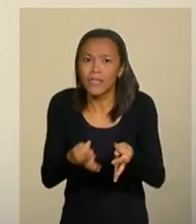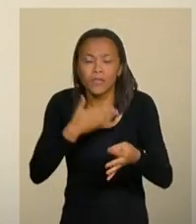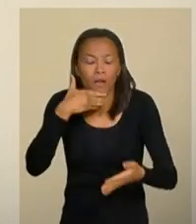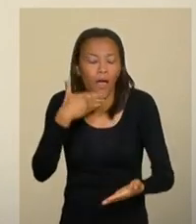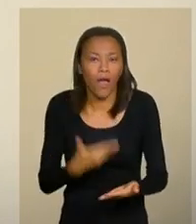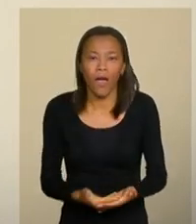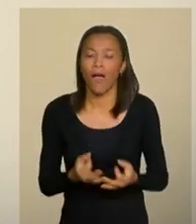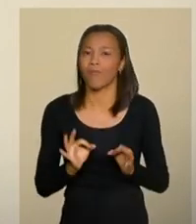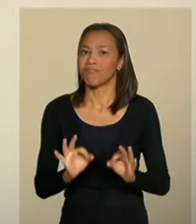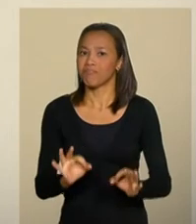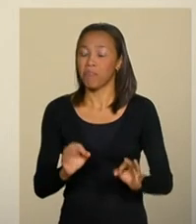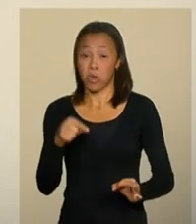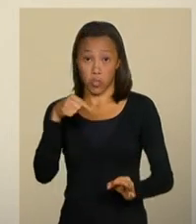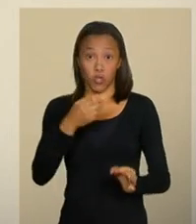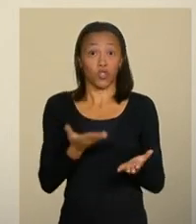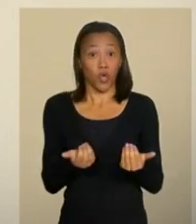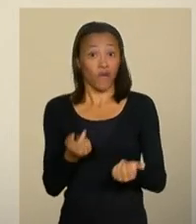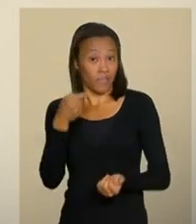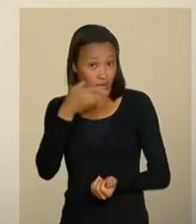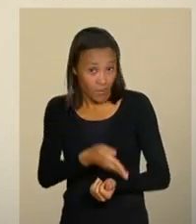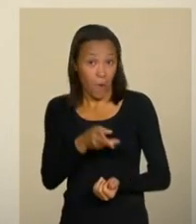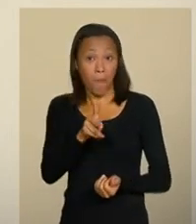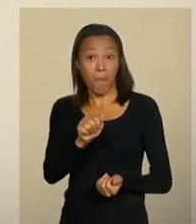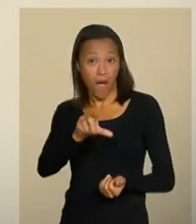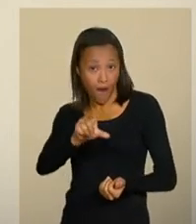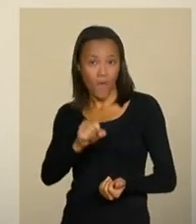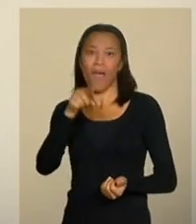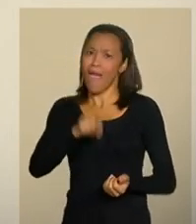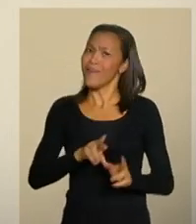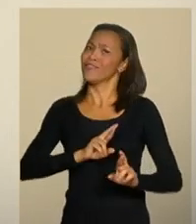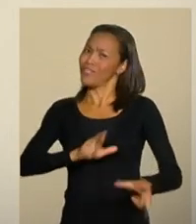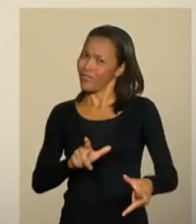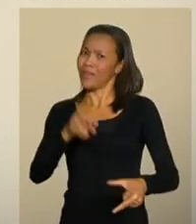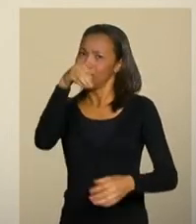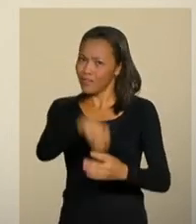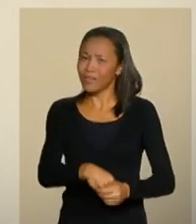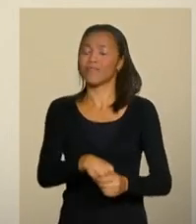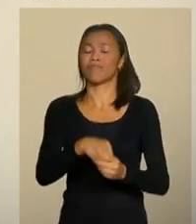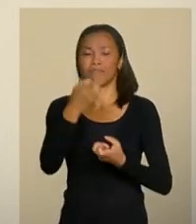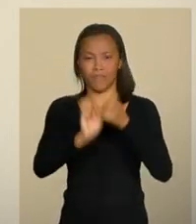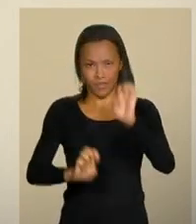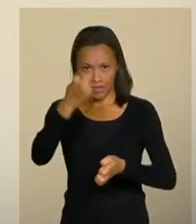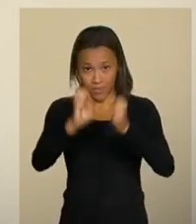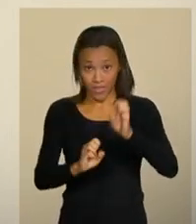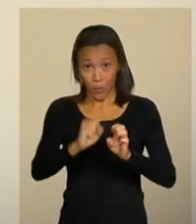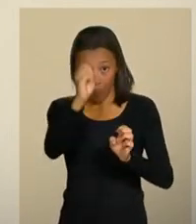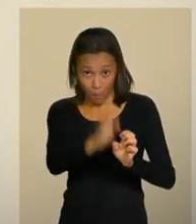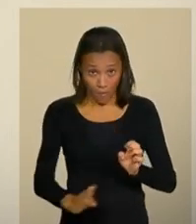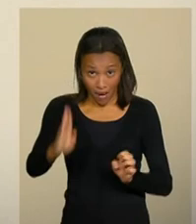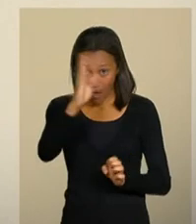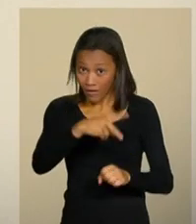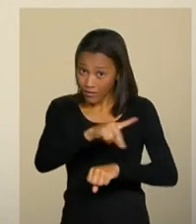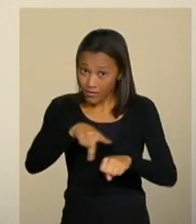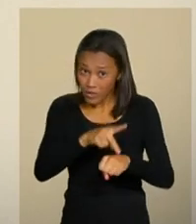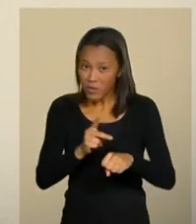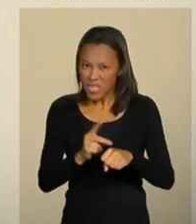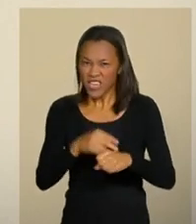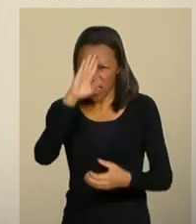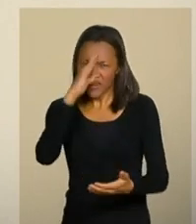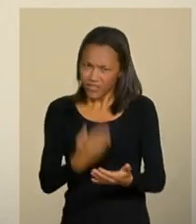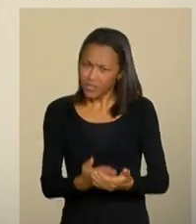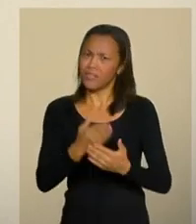impressionante jovens como Paulo Luciano fazem a diferença nas nossas empresas um país que aposta na educação